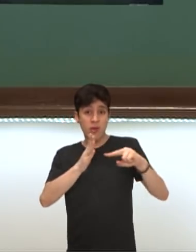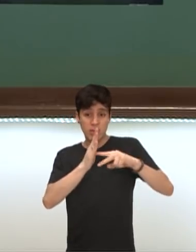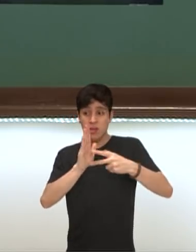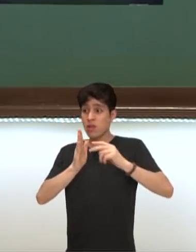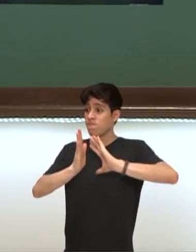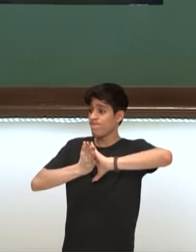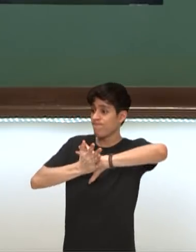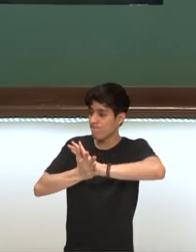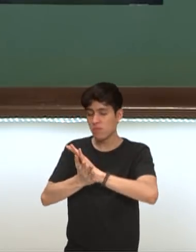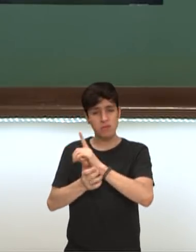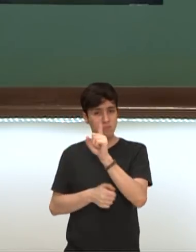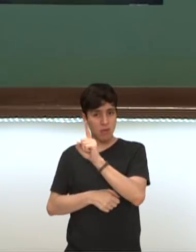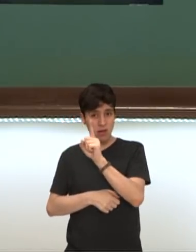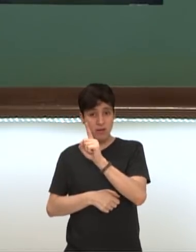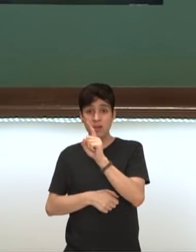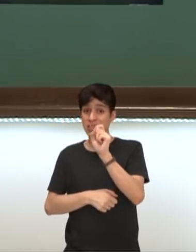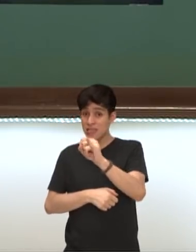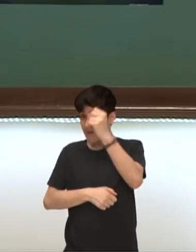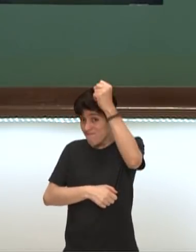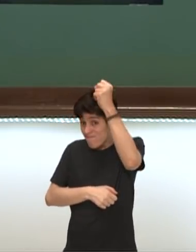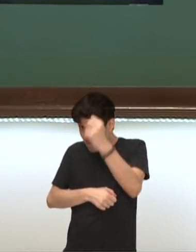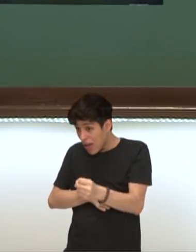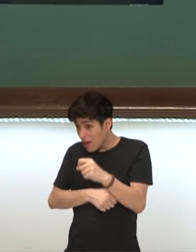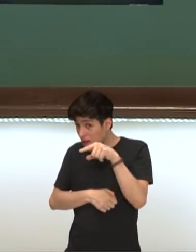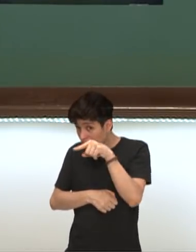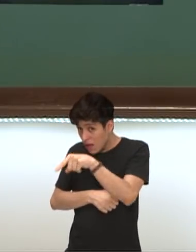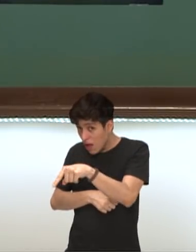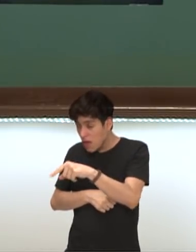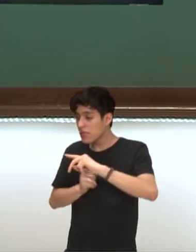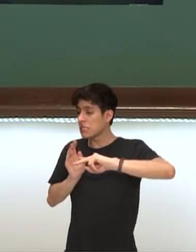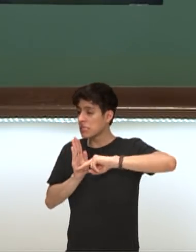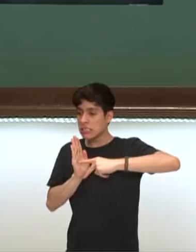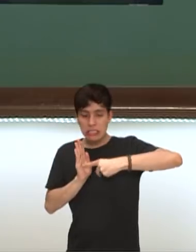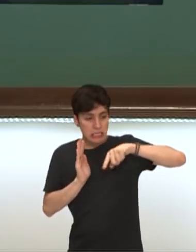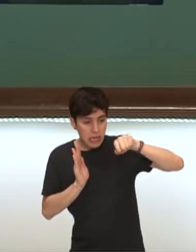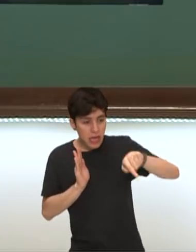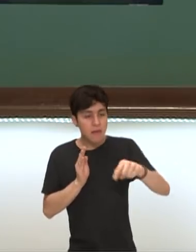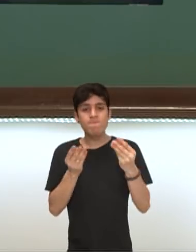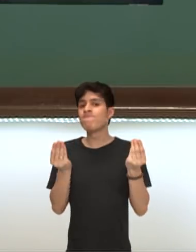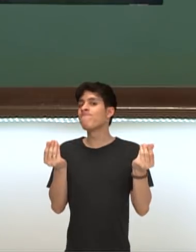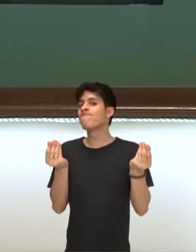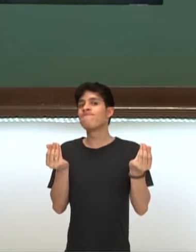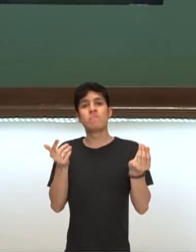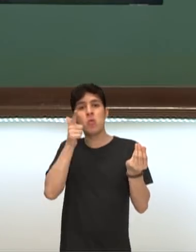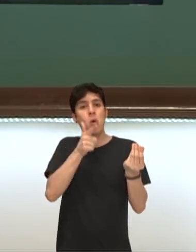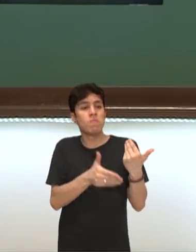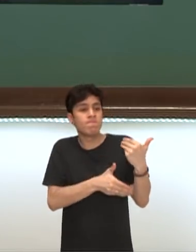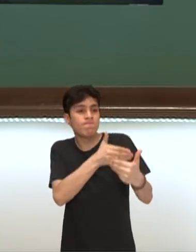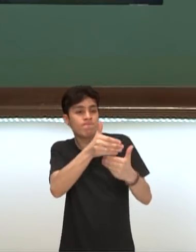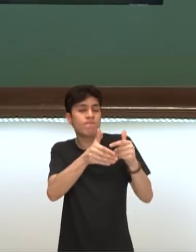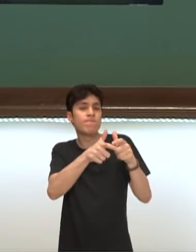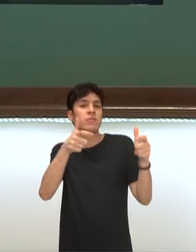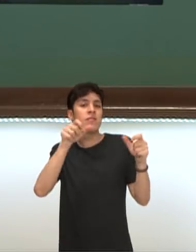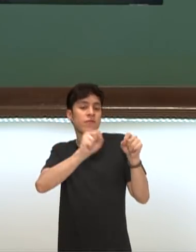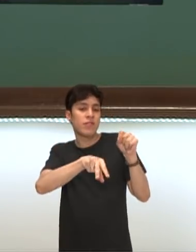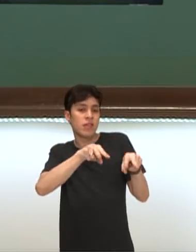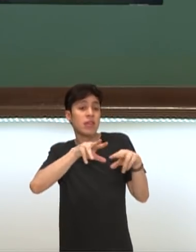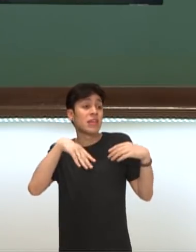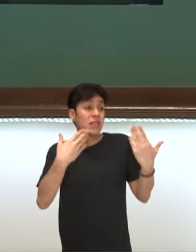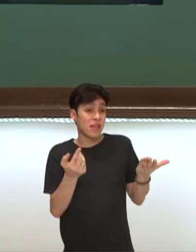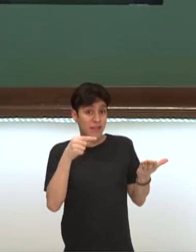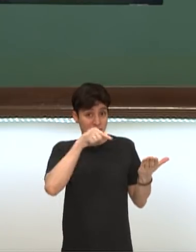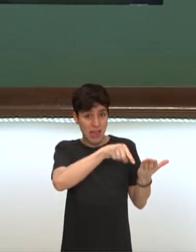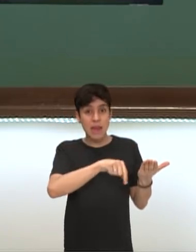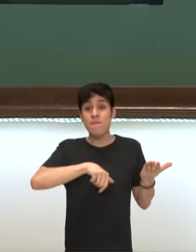porque se ele elimina o organismo, ele mata o seu hospedeiro, ele não vai ter mais como continuar produzindo novos vírus. Então, quanto